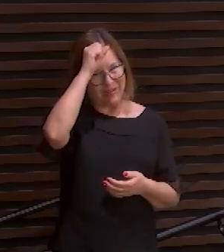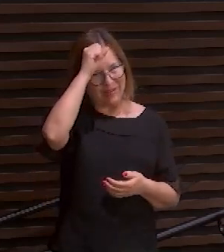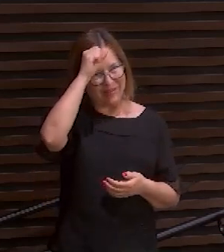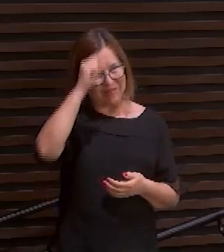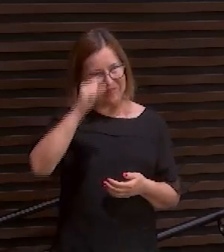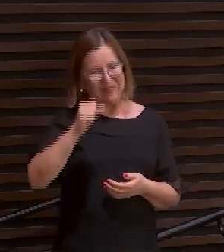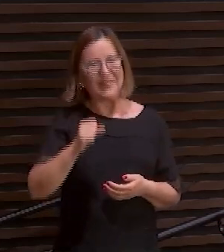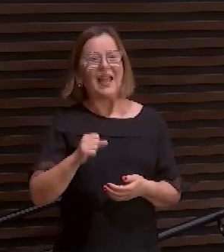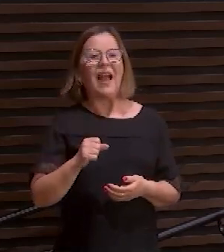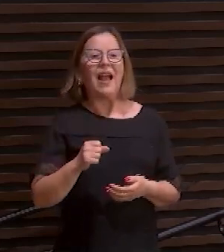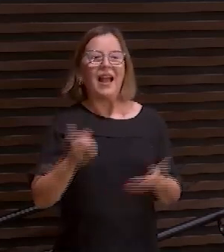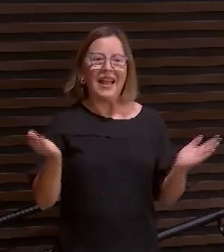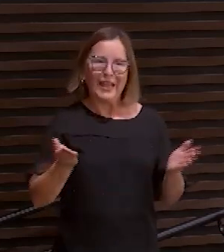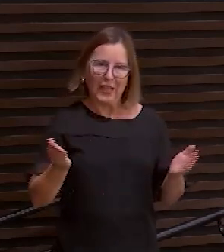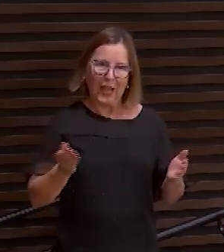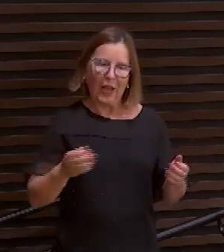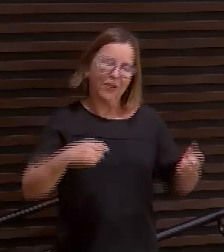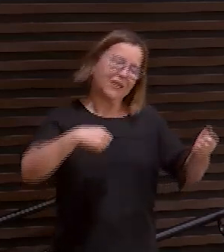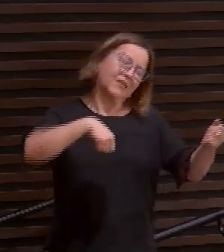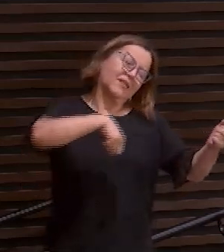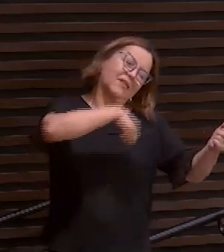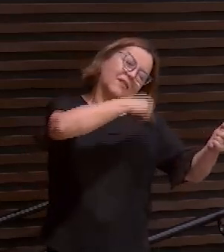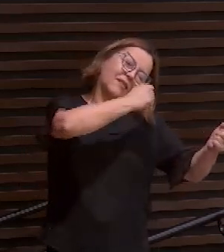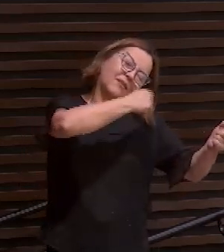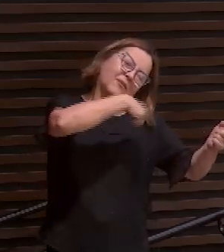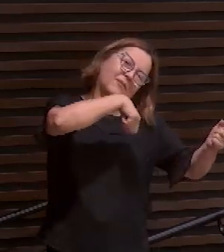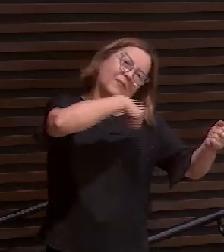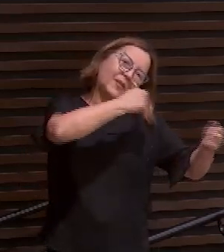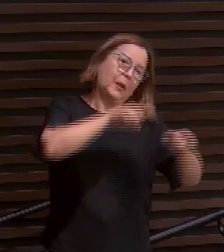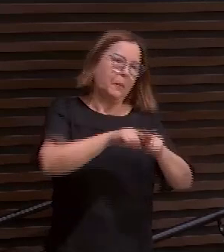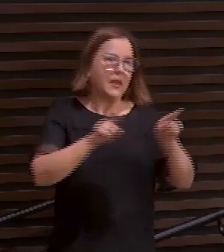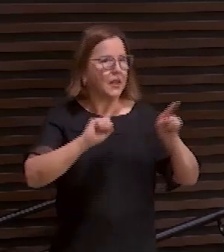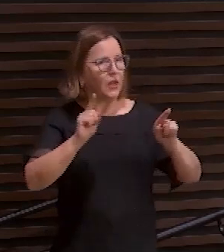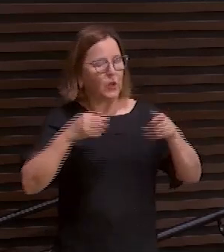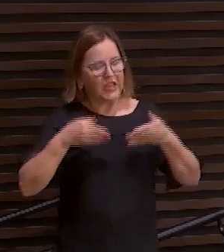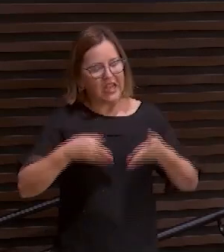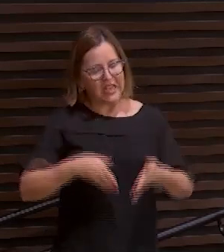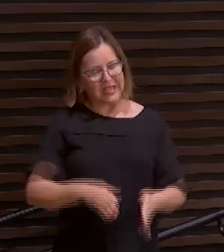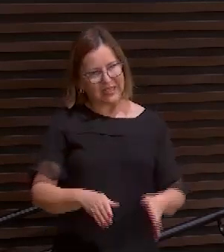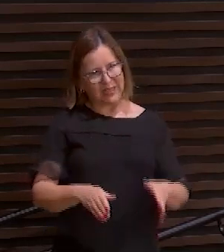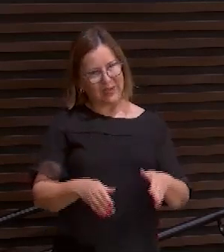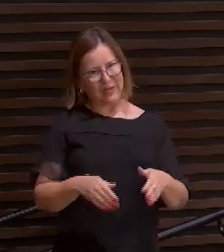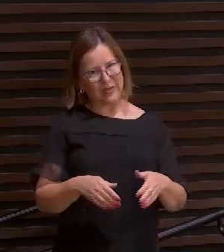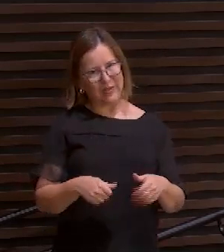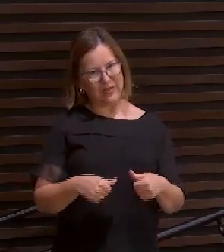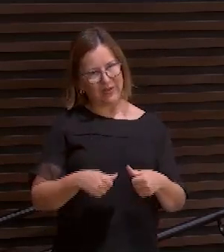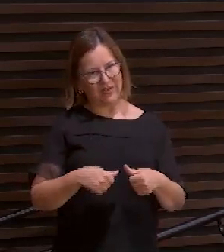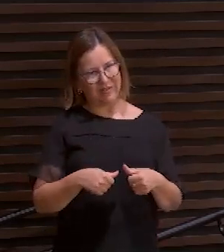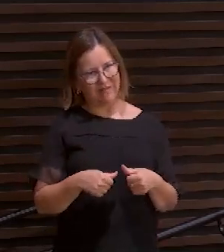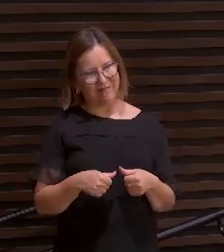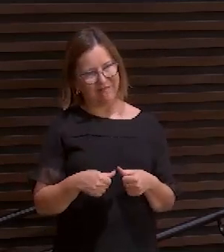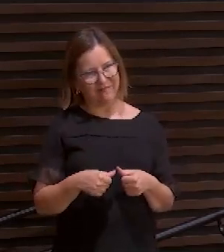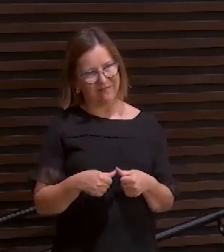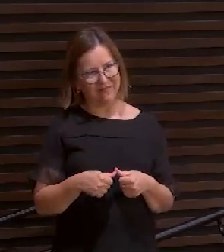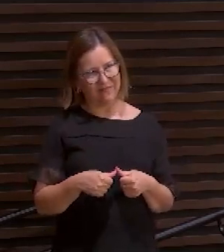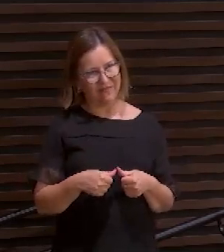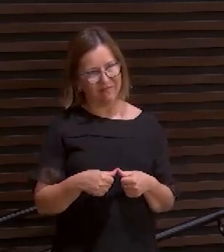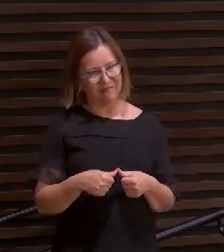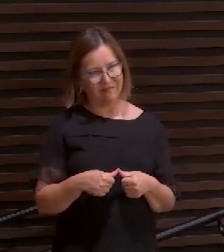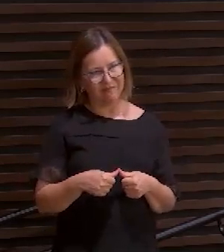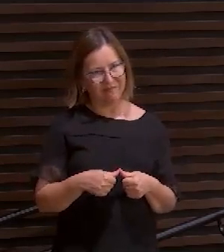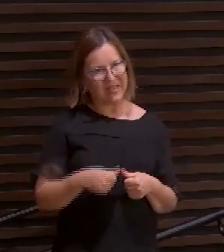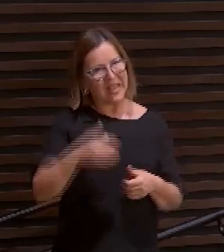violino, mas ele não nasceu com essa condição de